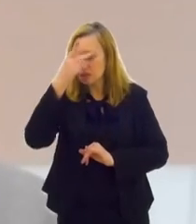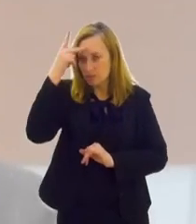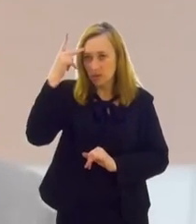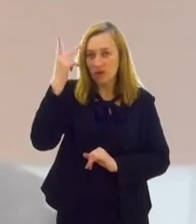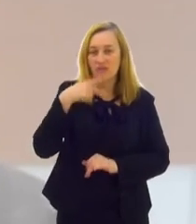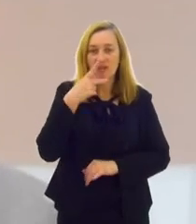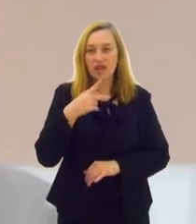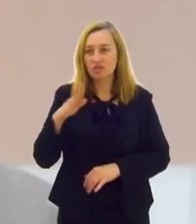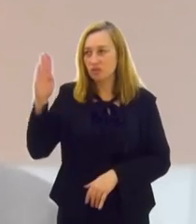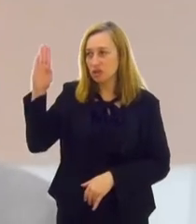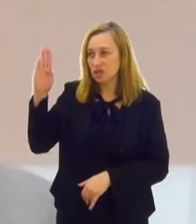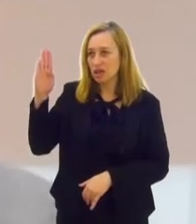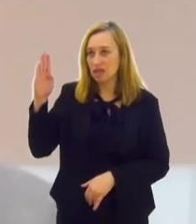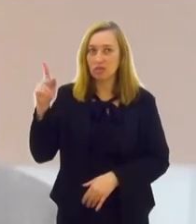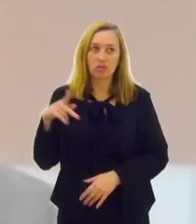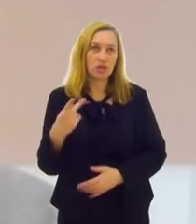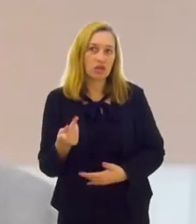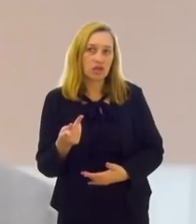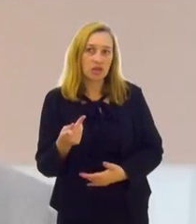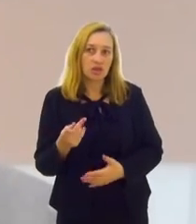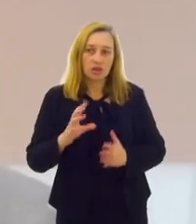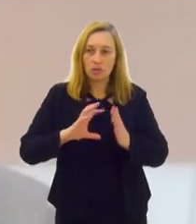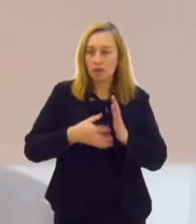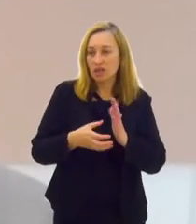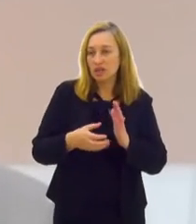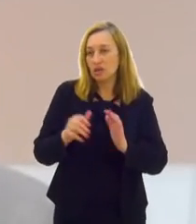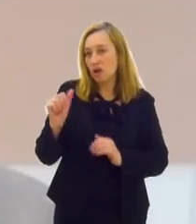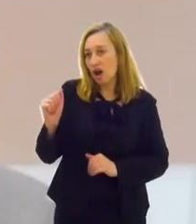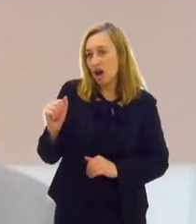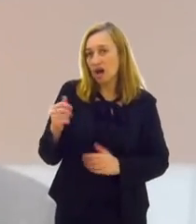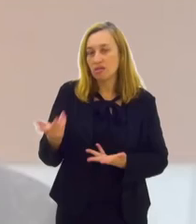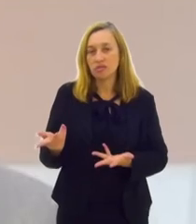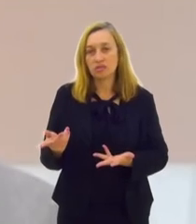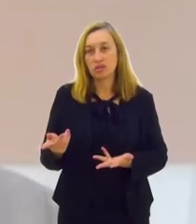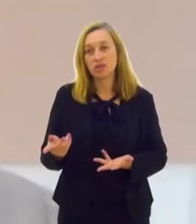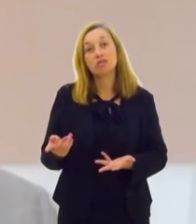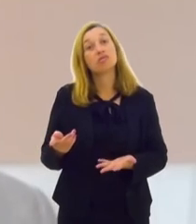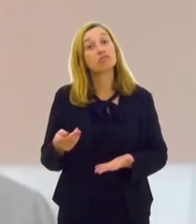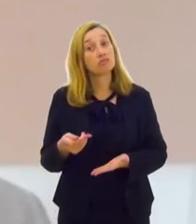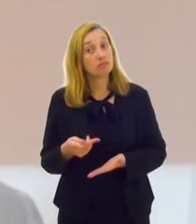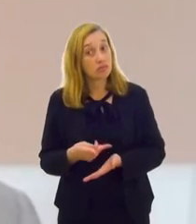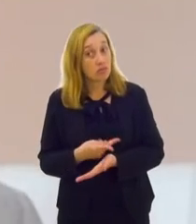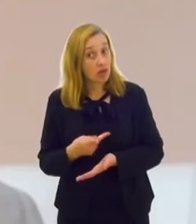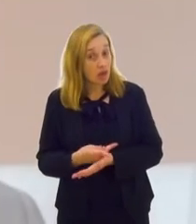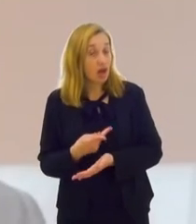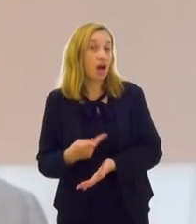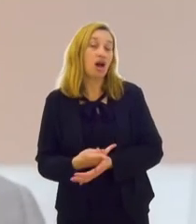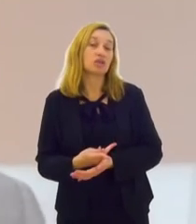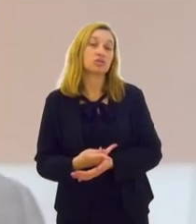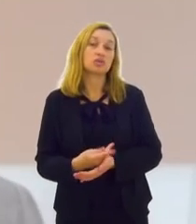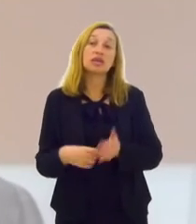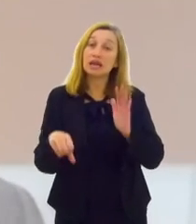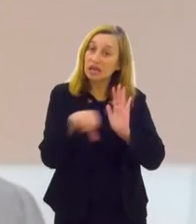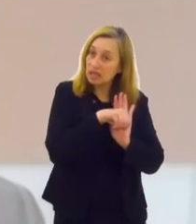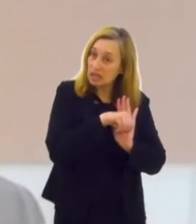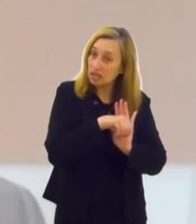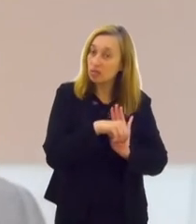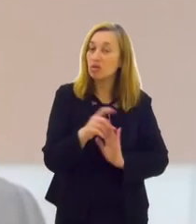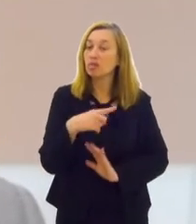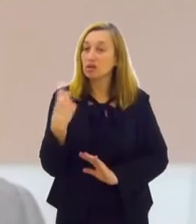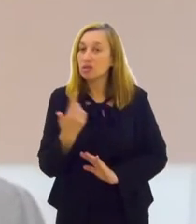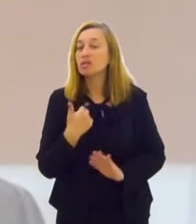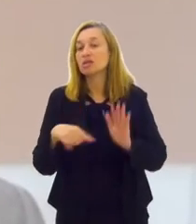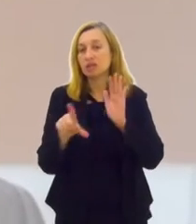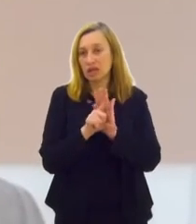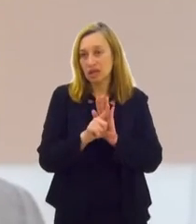foi um candidato, dizendo que foi um membro de um partido, isso é terminantemente vedado